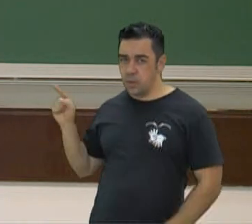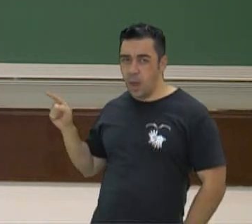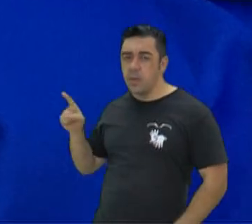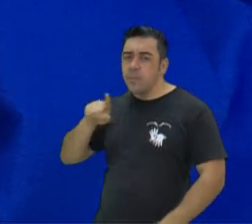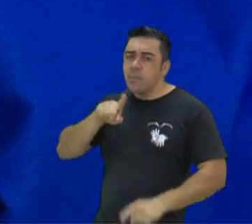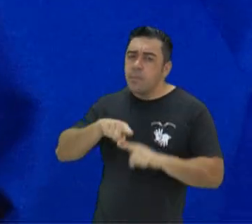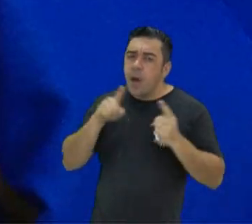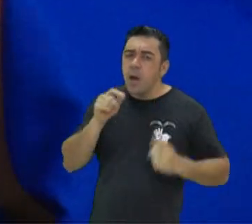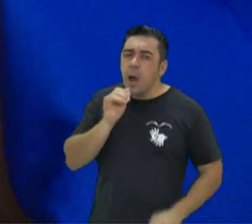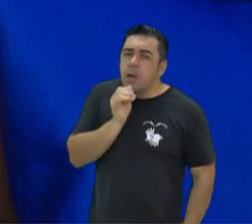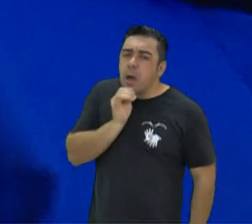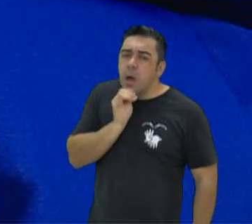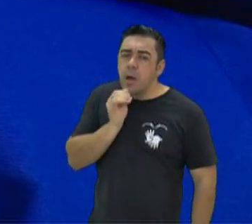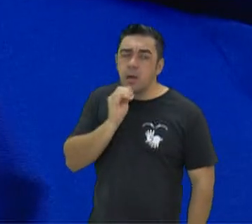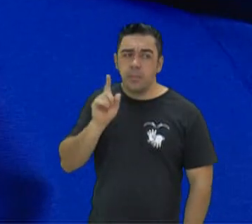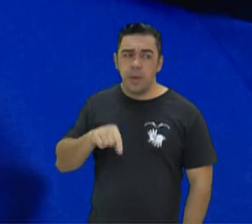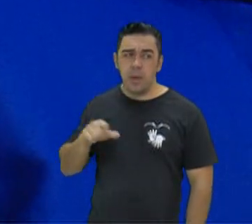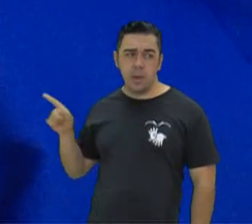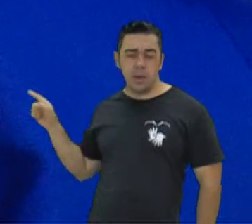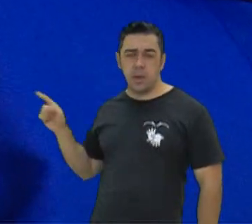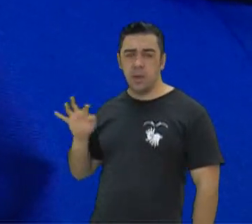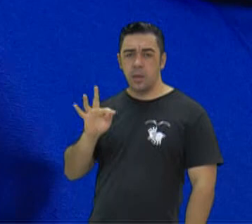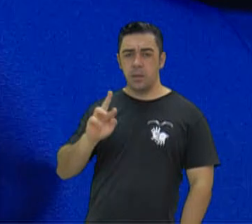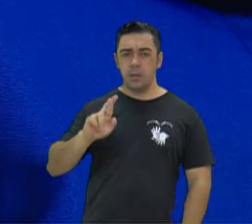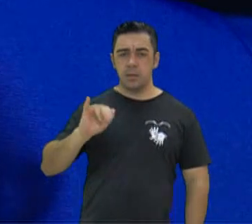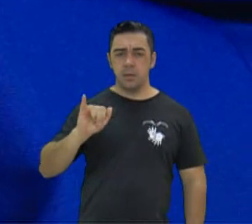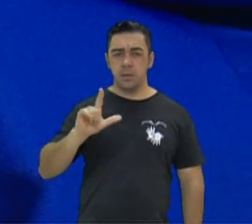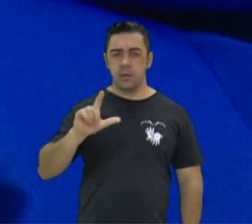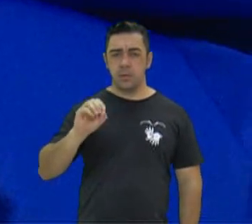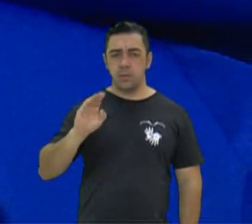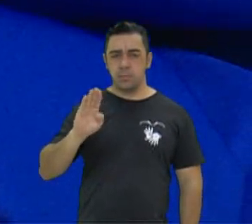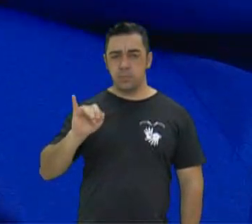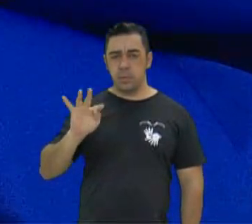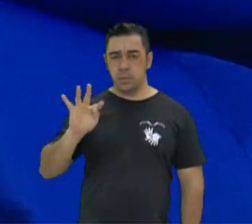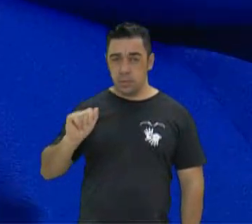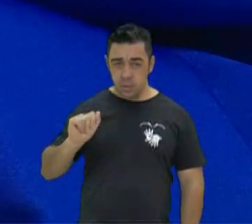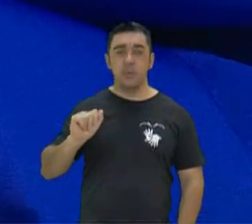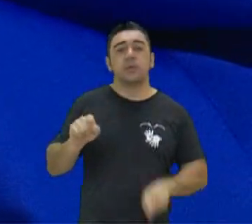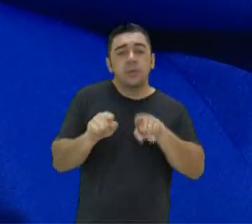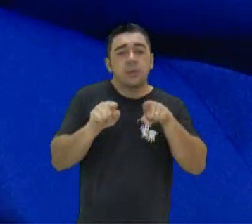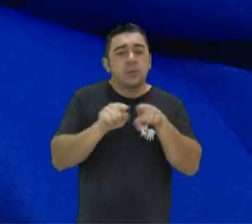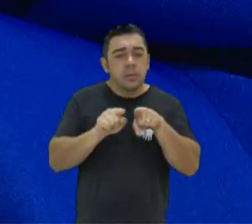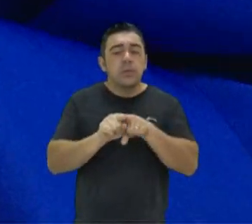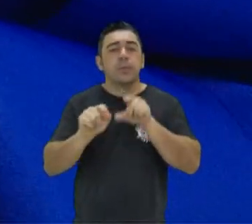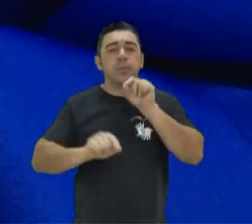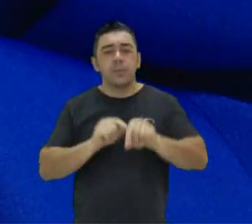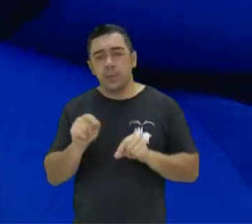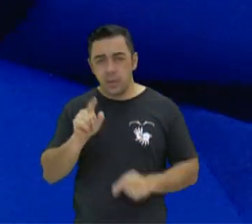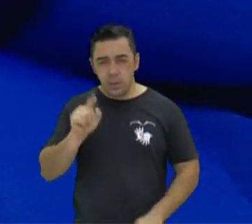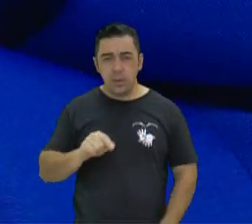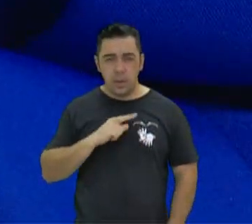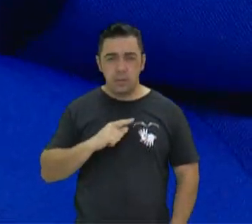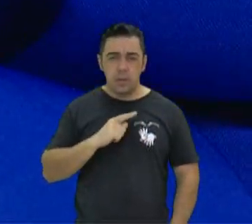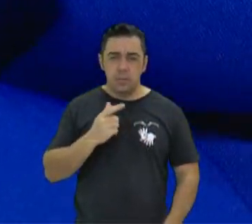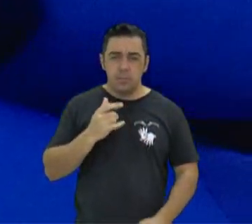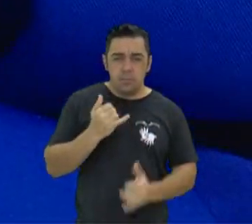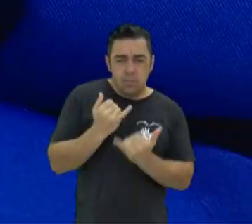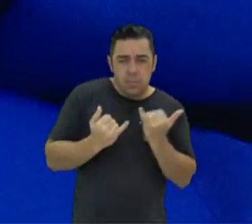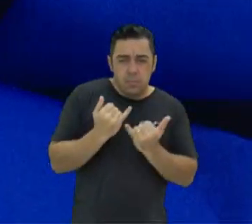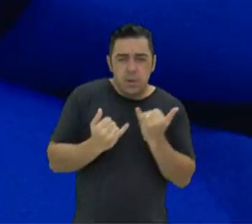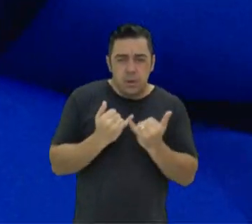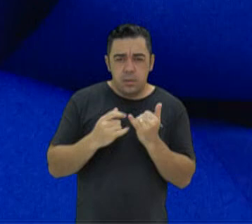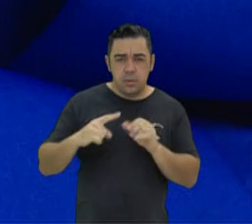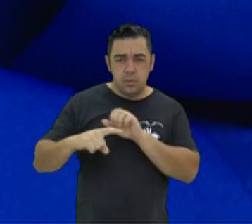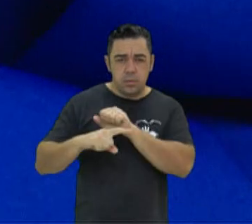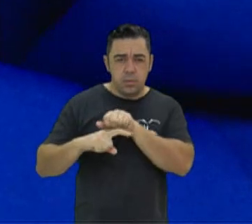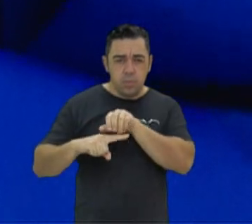é um exemplo que a gente tem de um trilobita, né? Então, trilobita também era um invertebrado que viveu há muito tempo